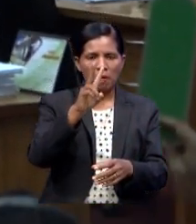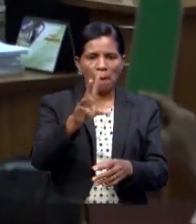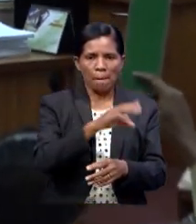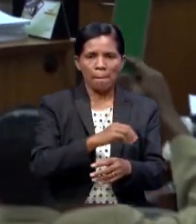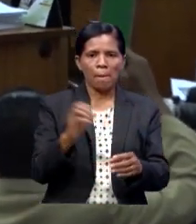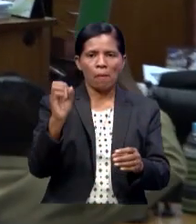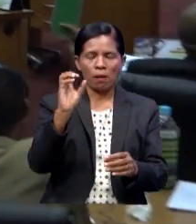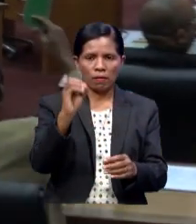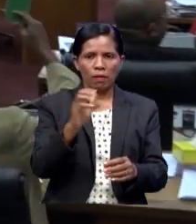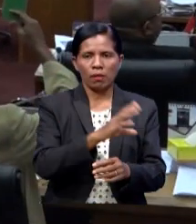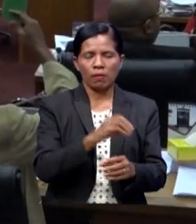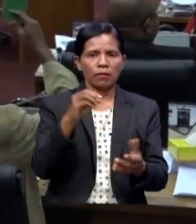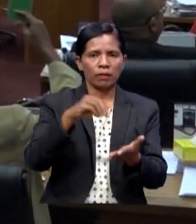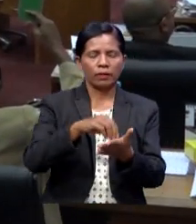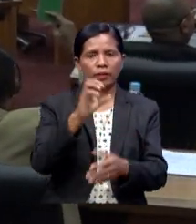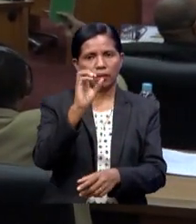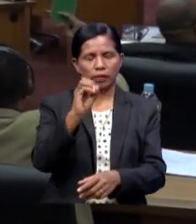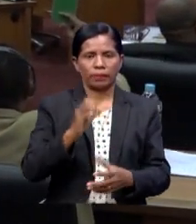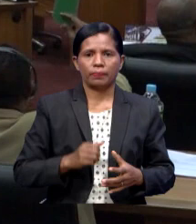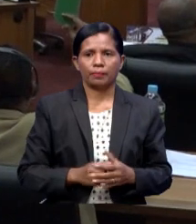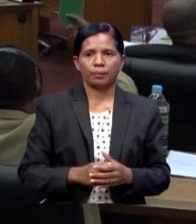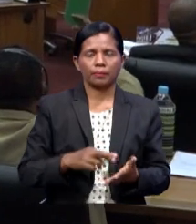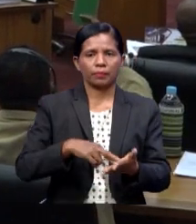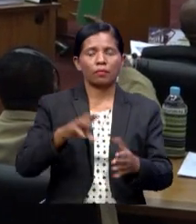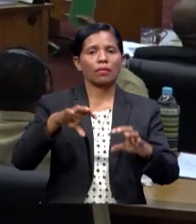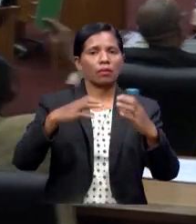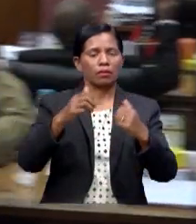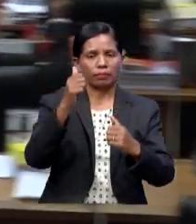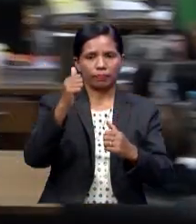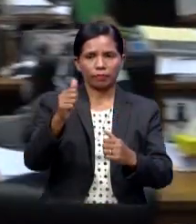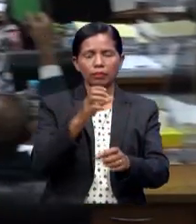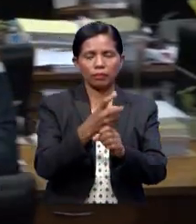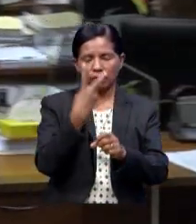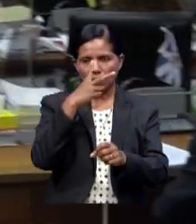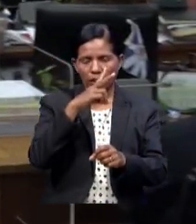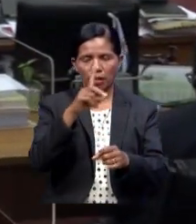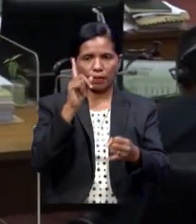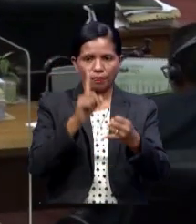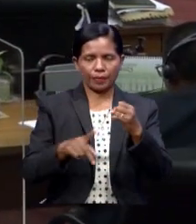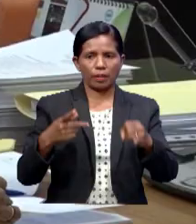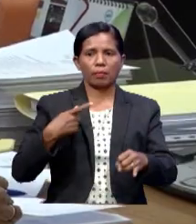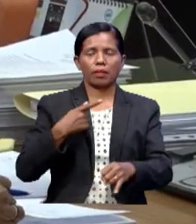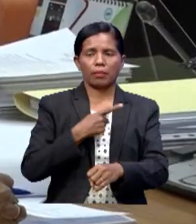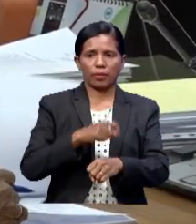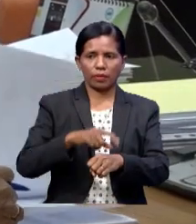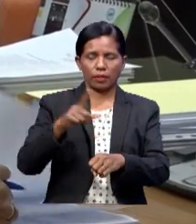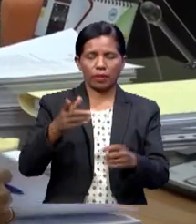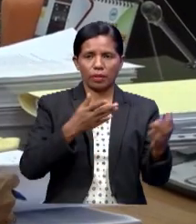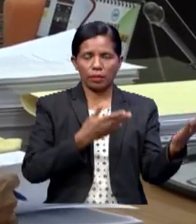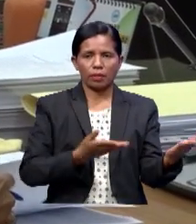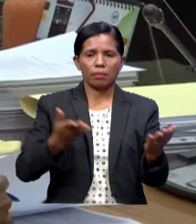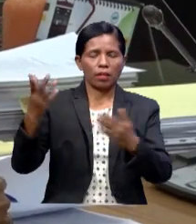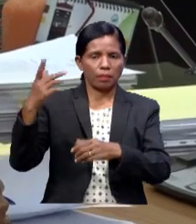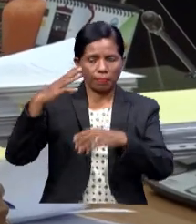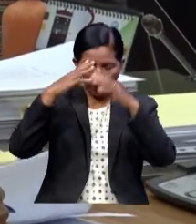zero no abstenção zero. A fim halo aprovação comissão A se halo redação final no ne Parlamento Nacional haruka ba presidente